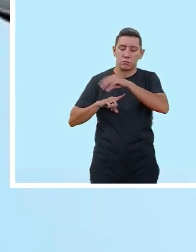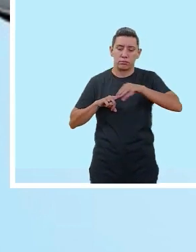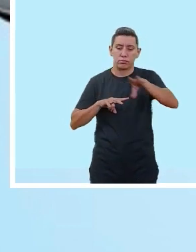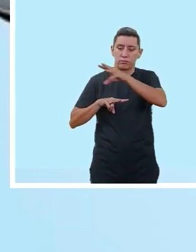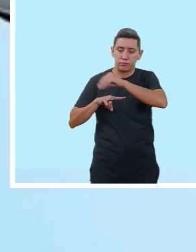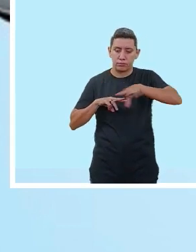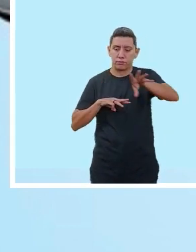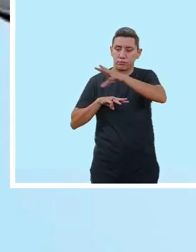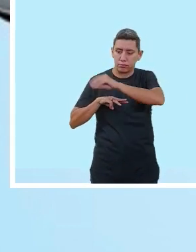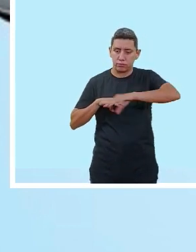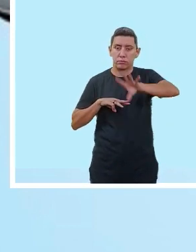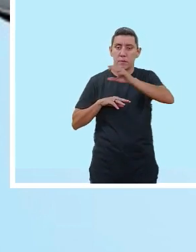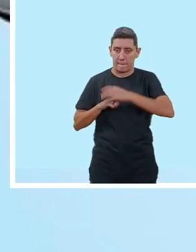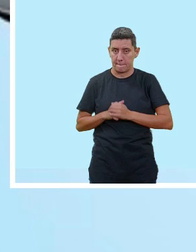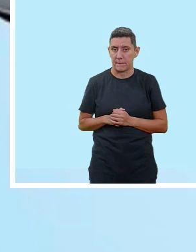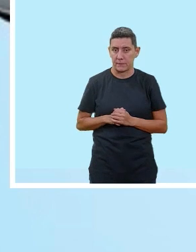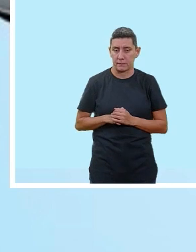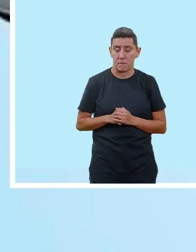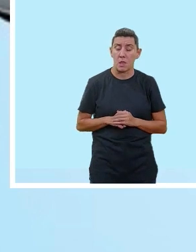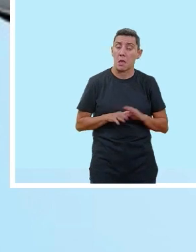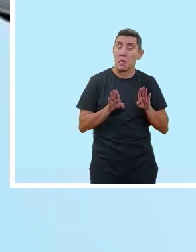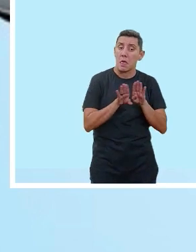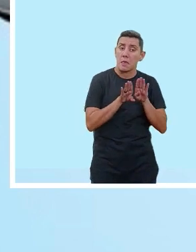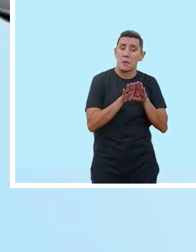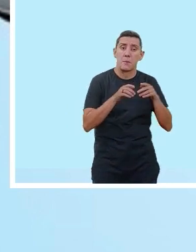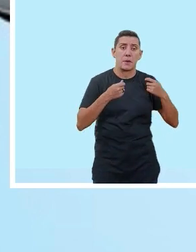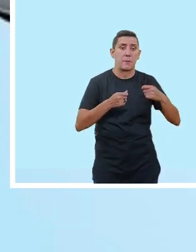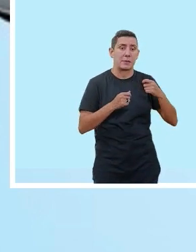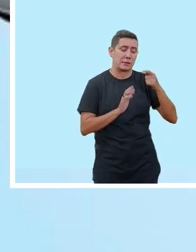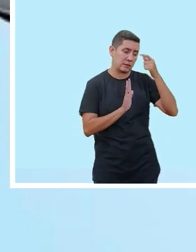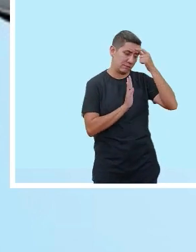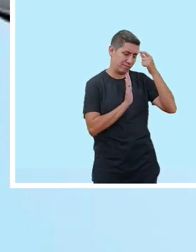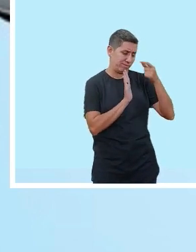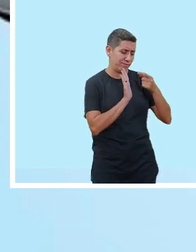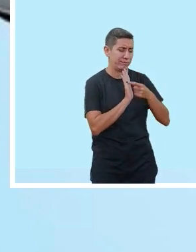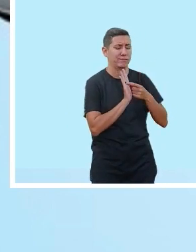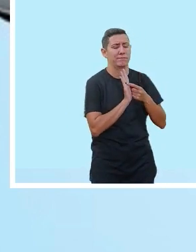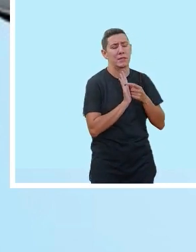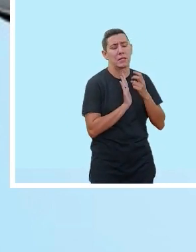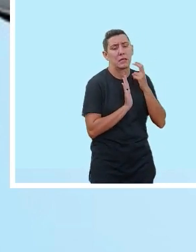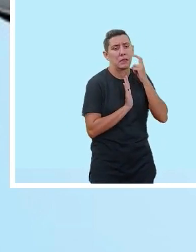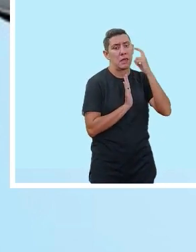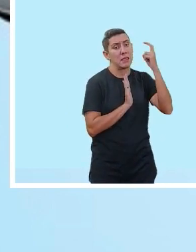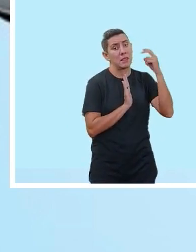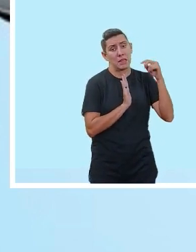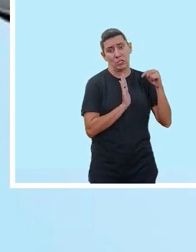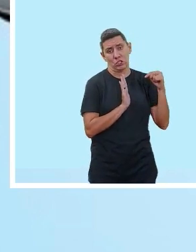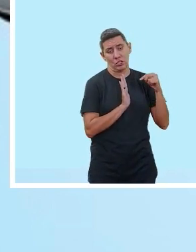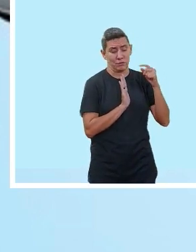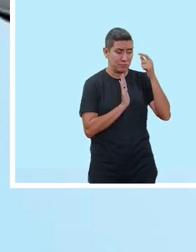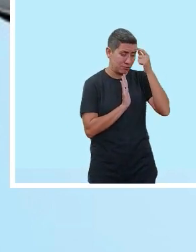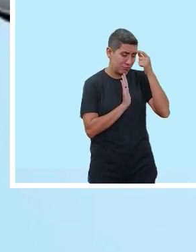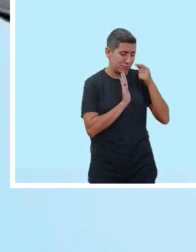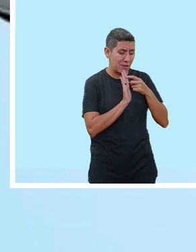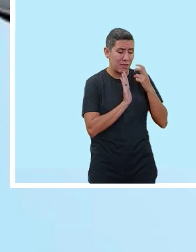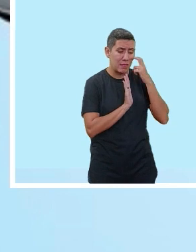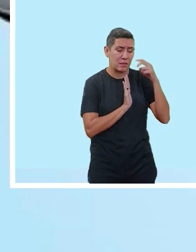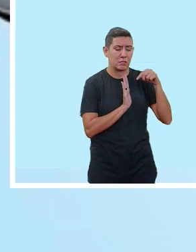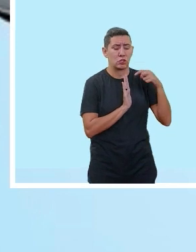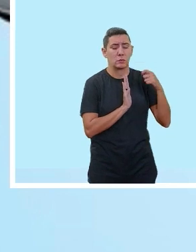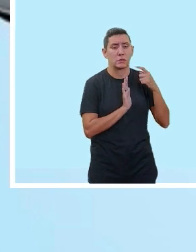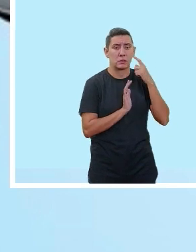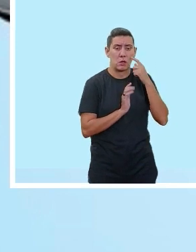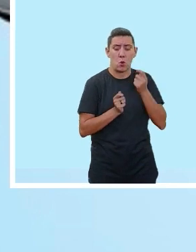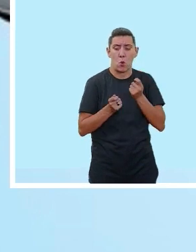Inteligente, né? Você fazer o controle da sua operação de infraestrutura, permitindo com que assim você tenha um